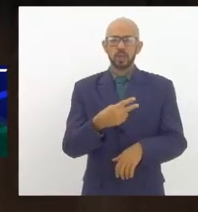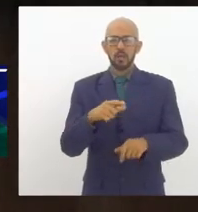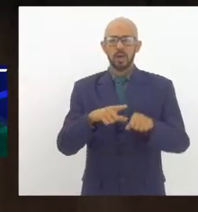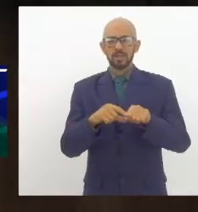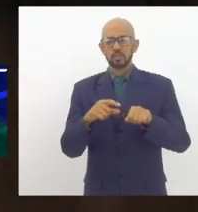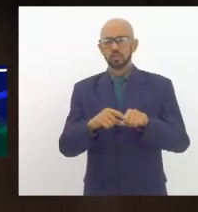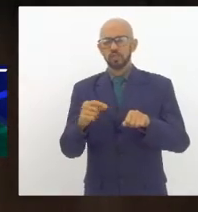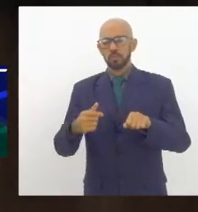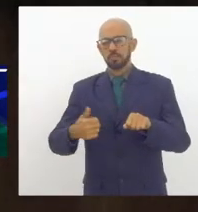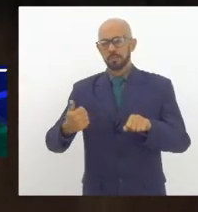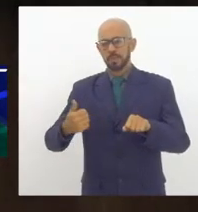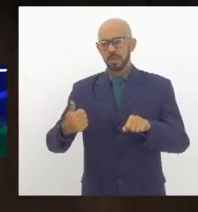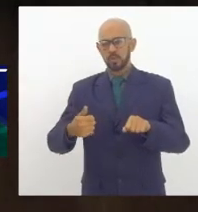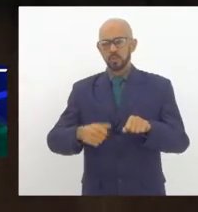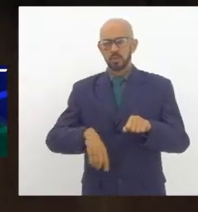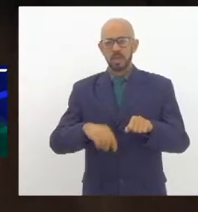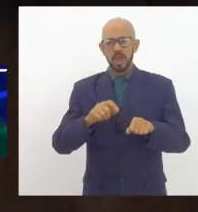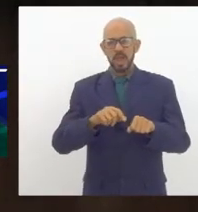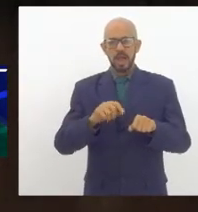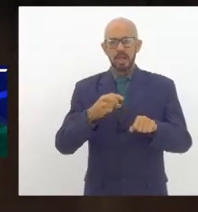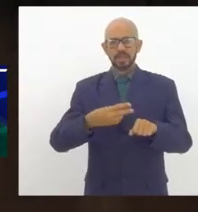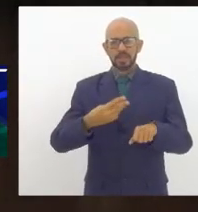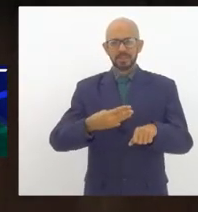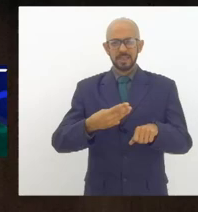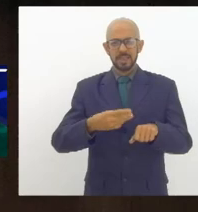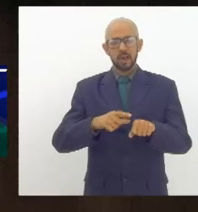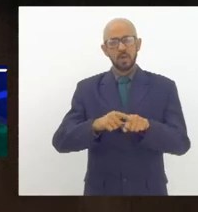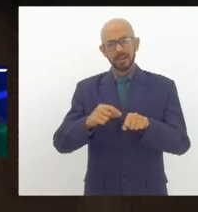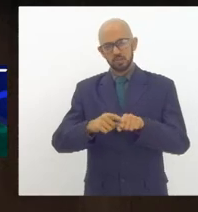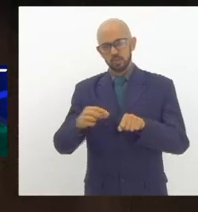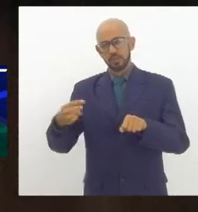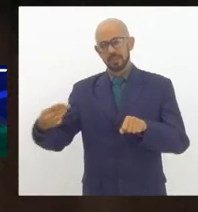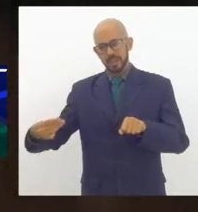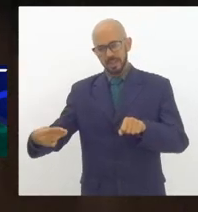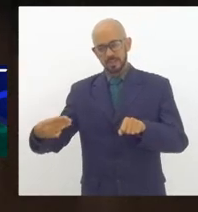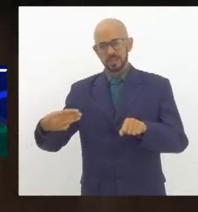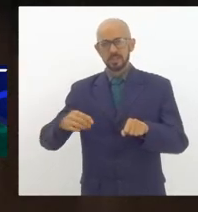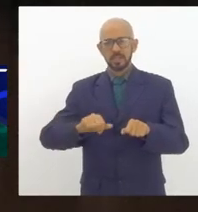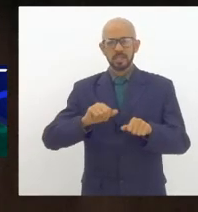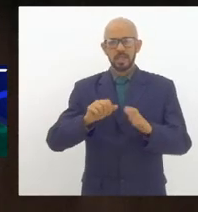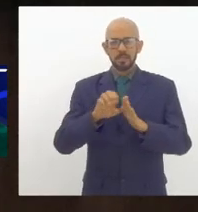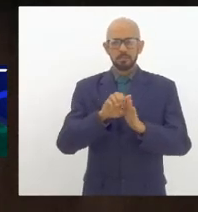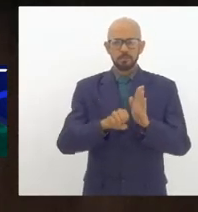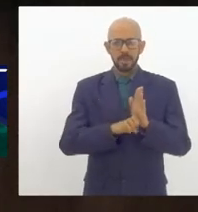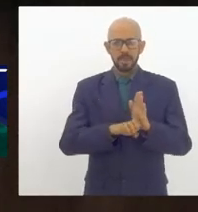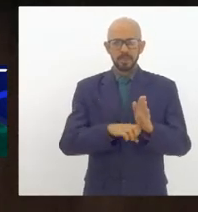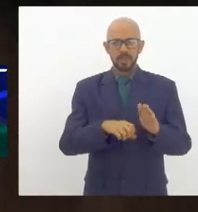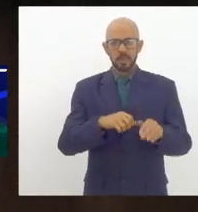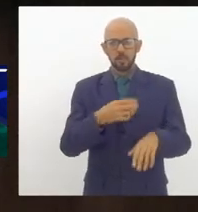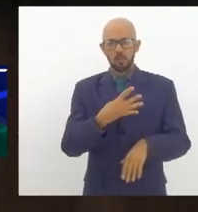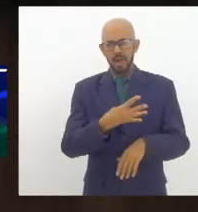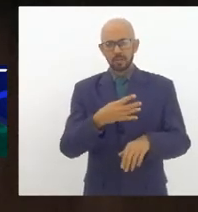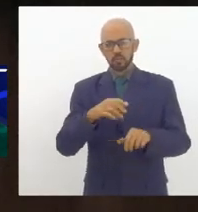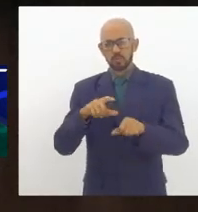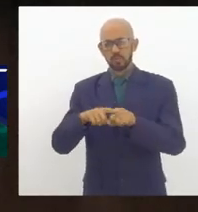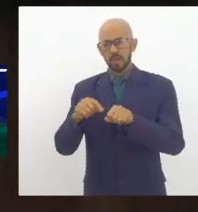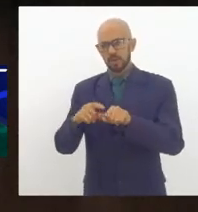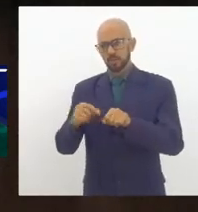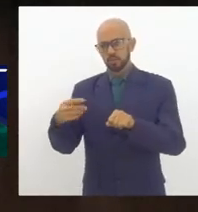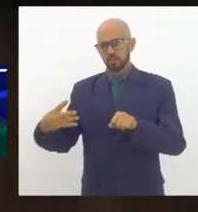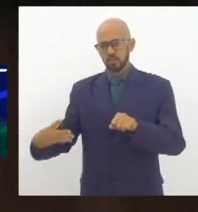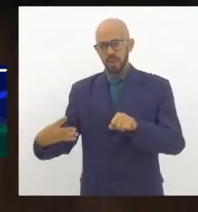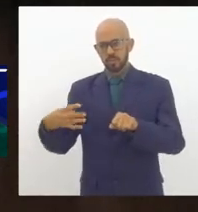emenda modificativa nº 3 sorte o terceiro emenda modificativa nº 4 artigo